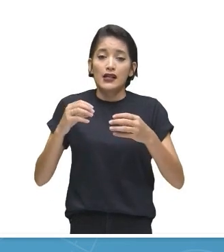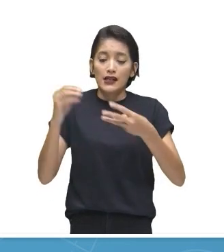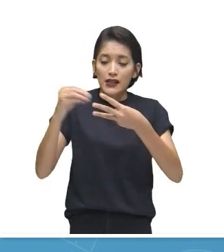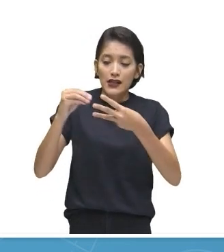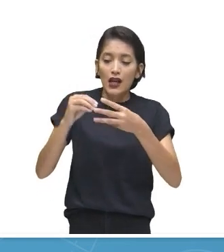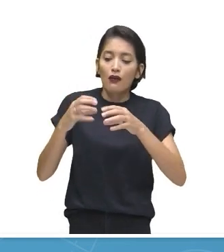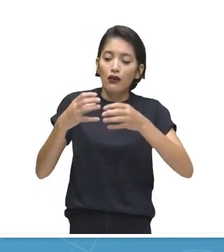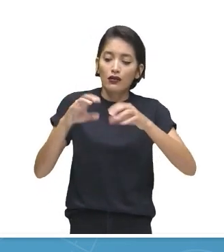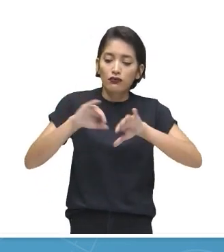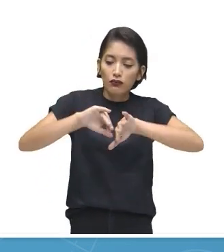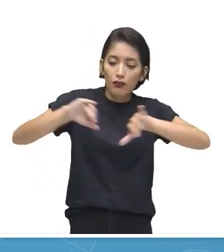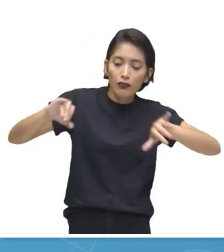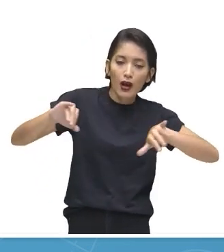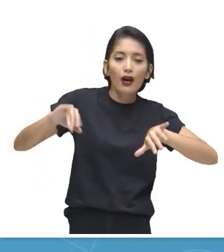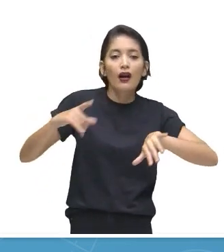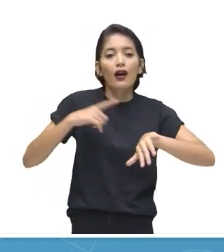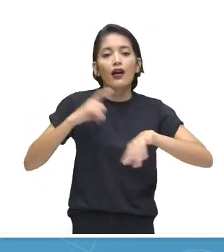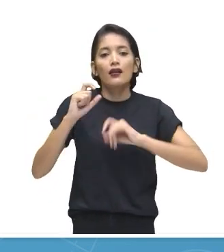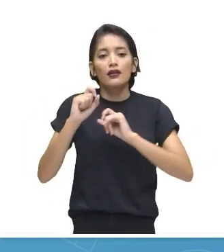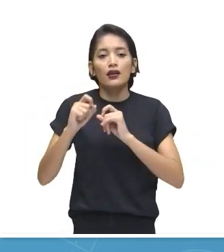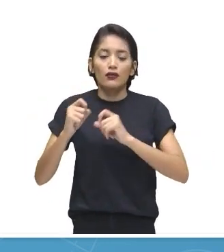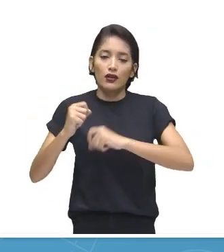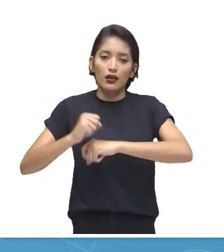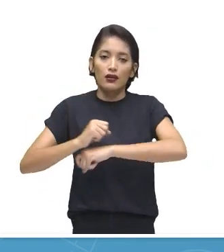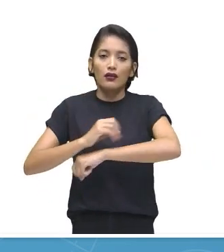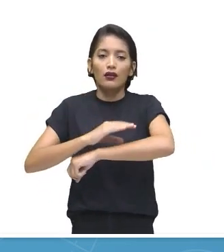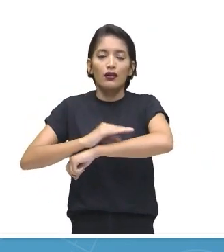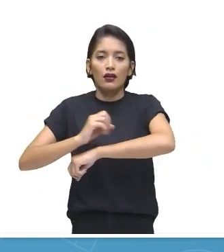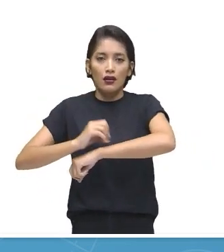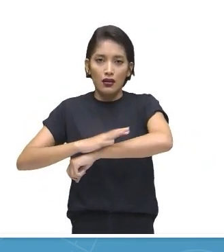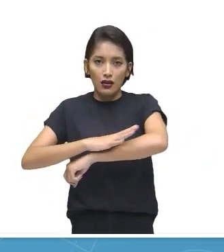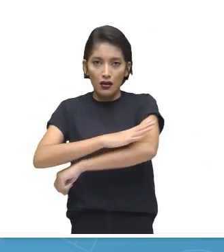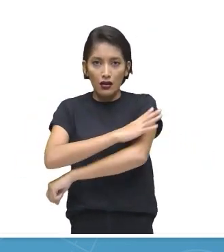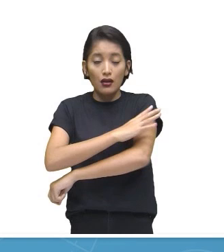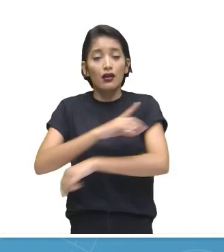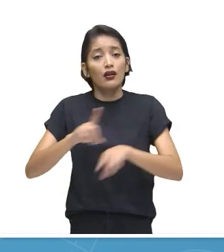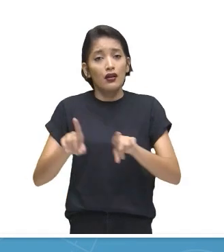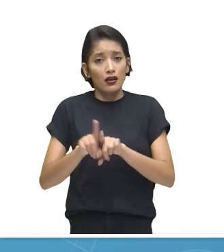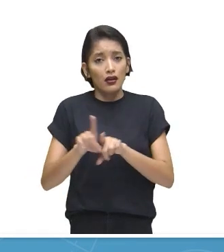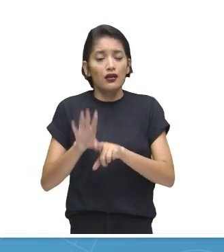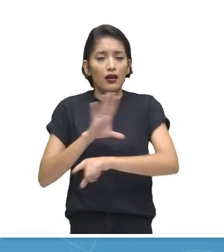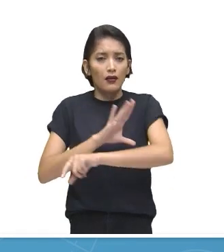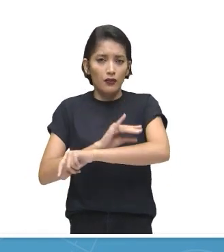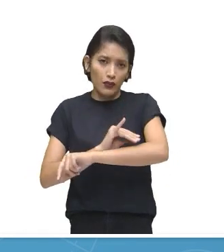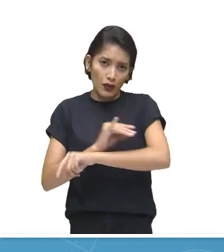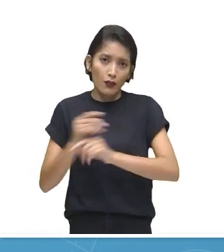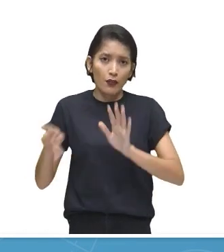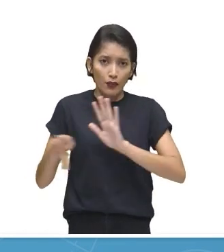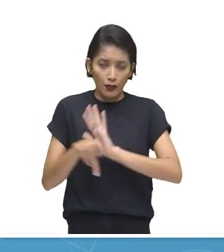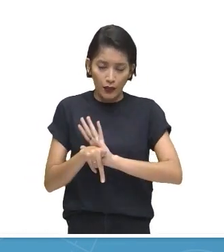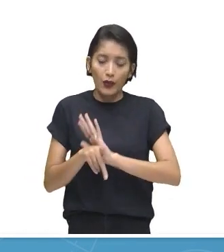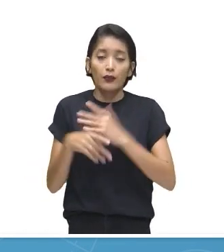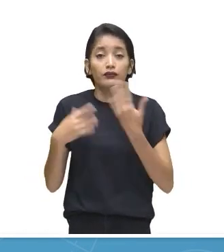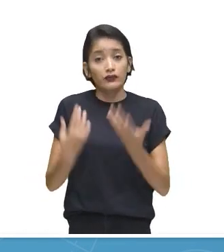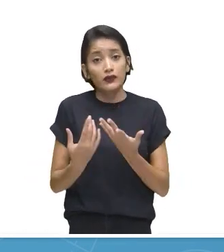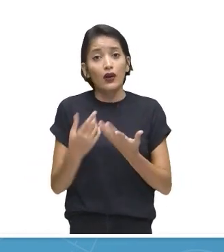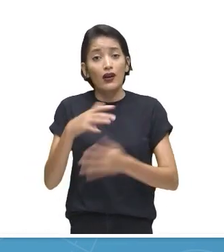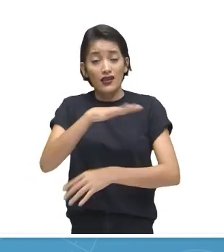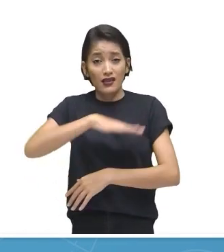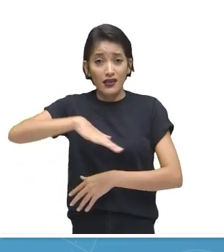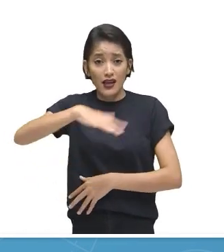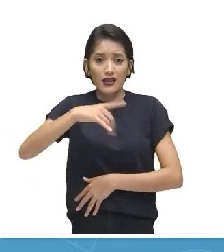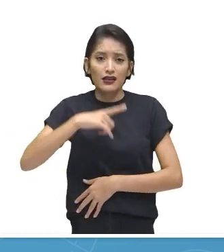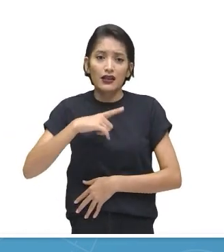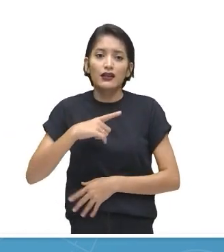de fibras que conferem flexibilidade e leveza à pele. É nessa camada que encontramos estruturas